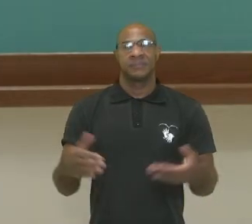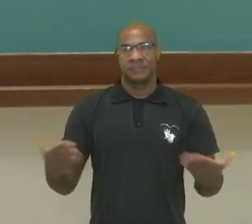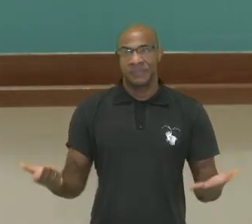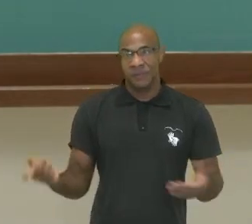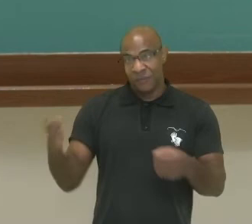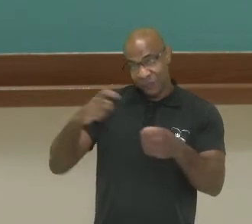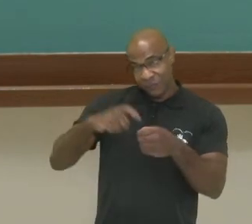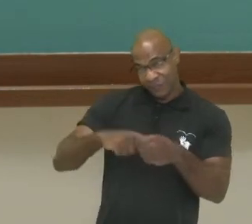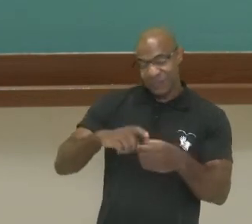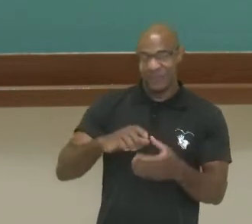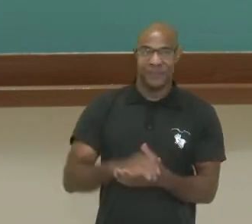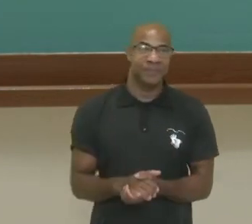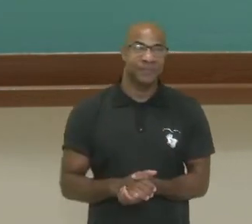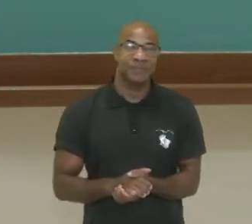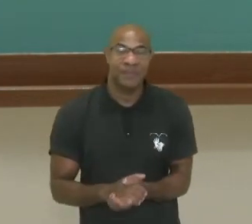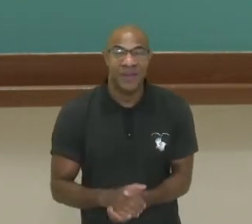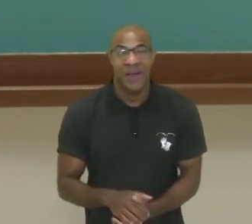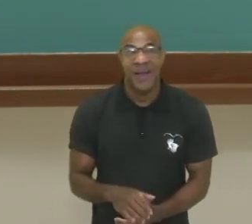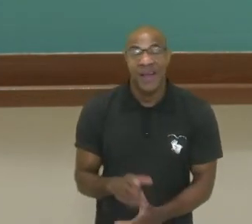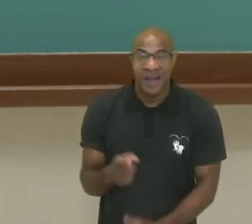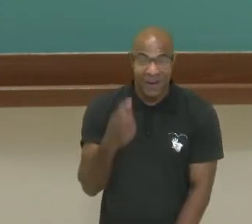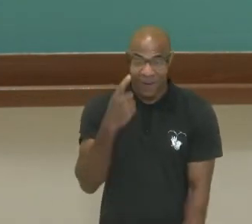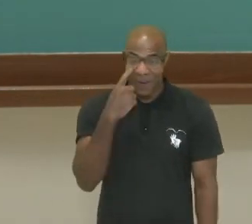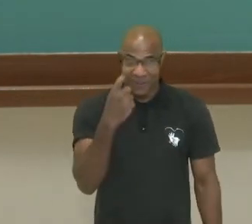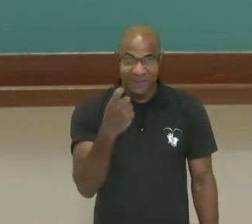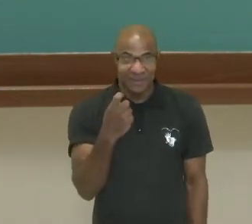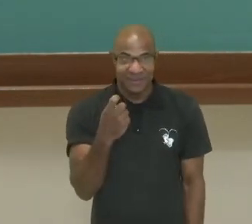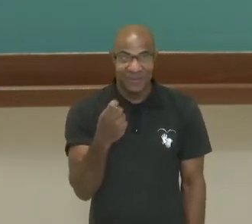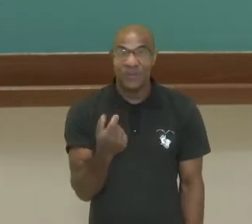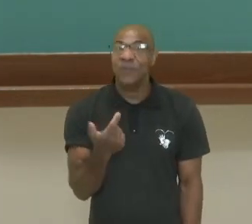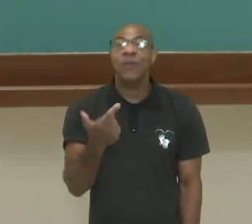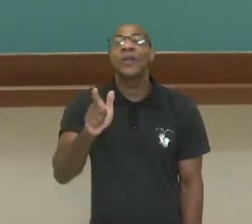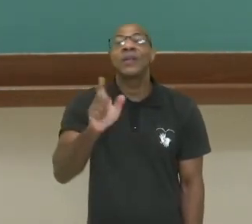Voltei. Observou quais são as outras questões?